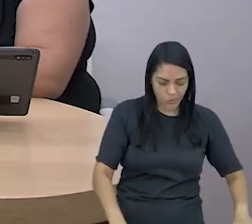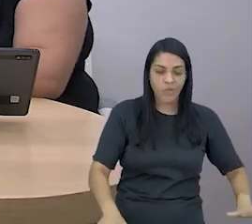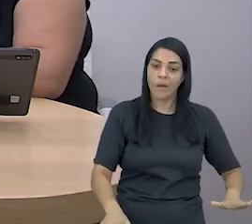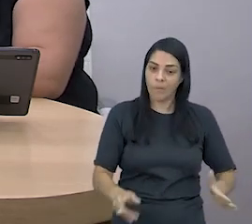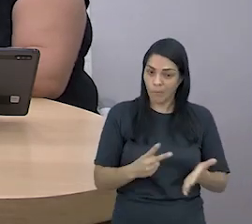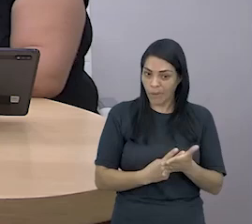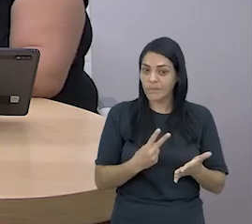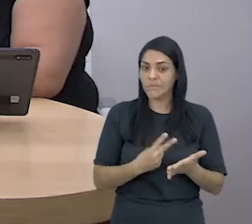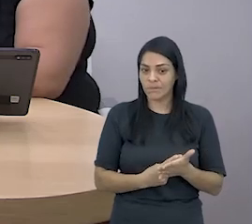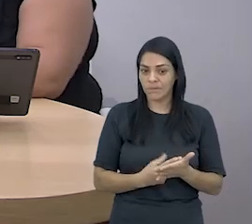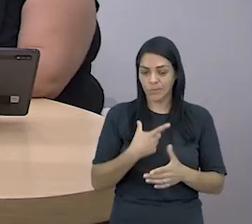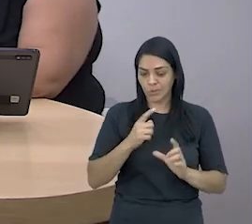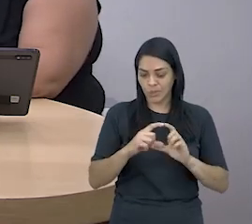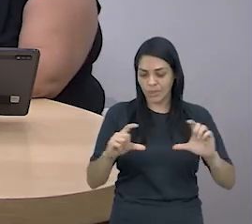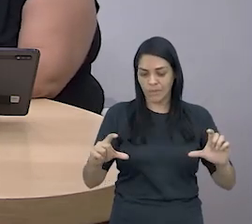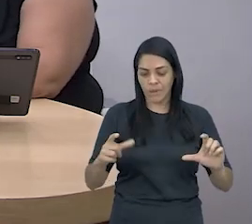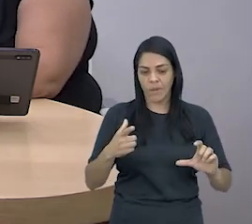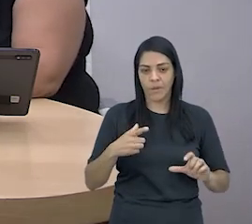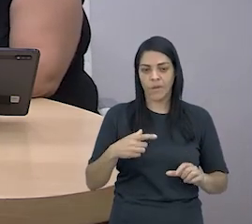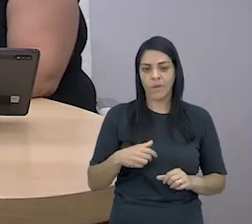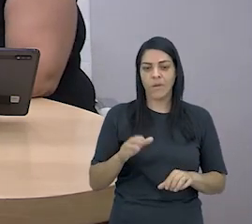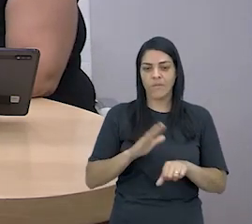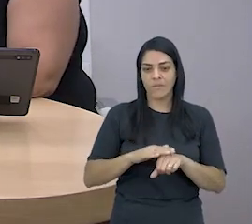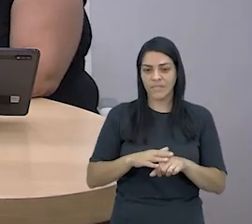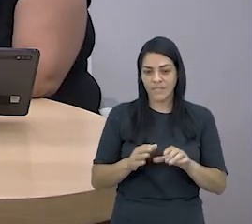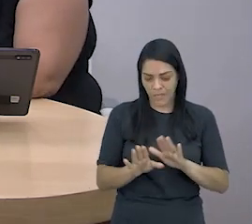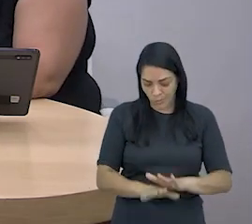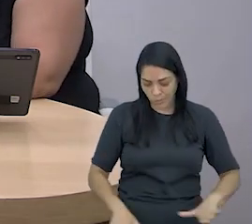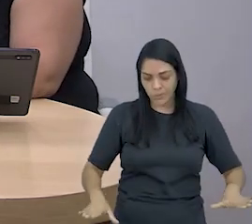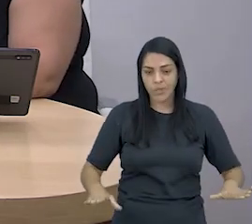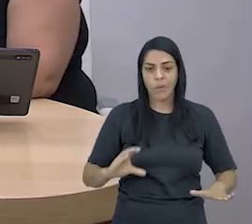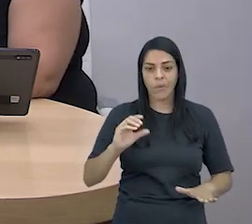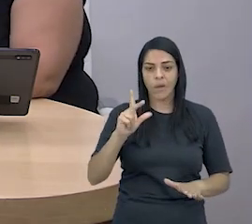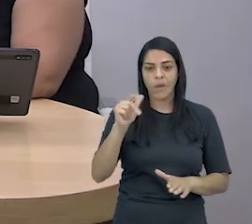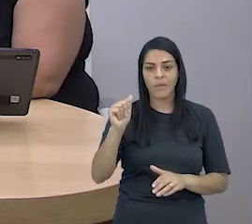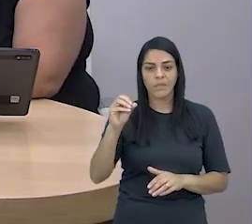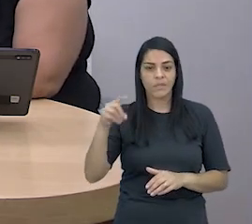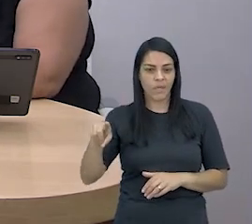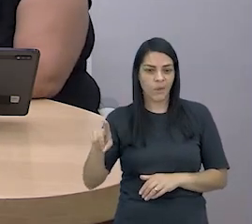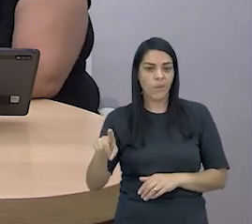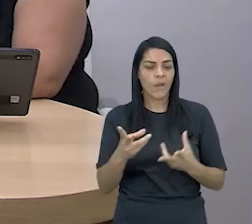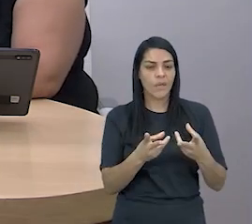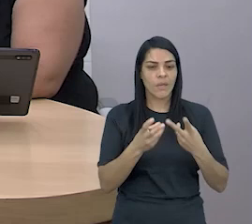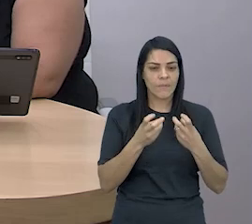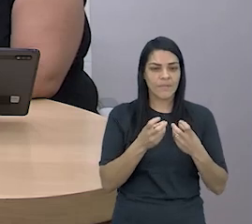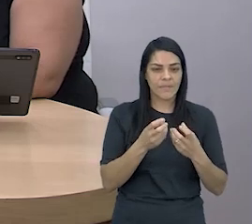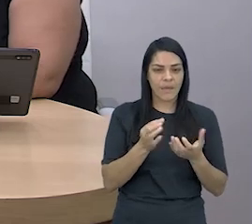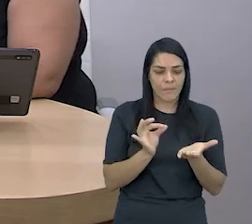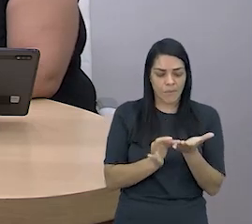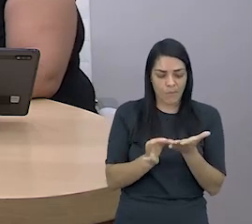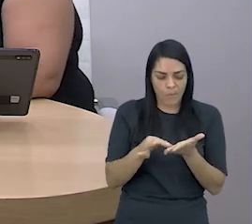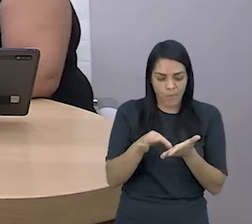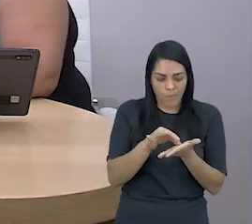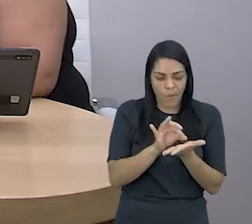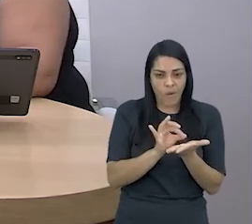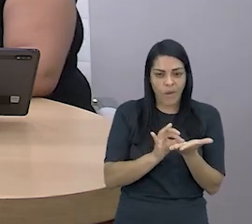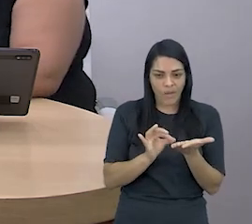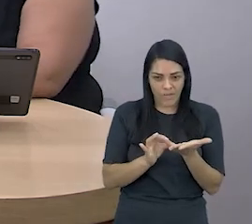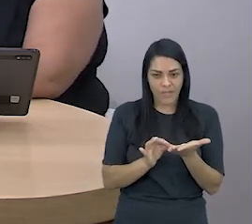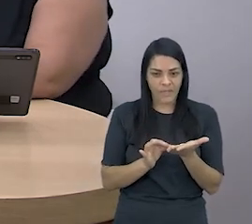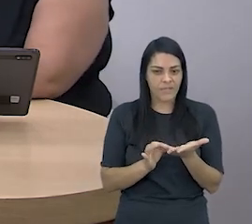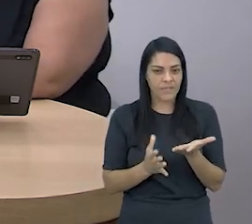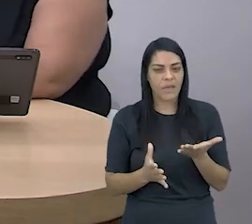chão. E, olha, a gente consegue perceber ali, né, pequenas bolinhas, mas somos obrigados a jogar com